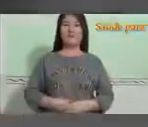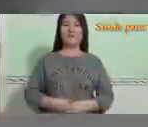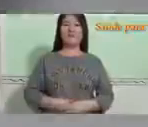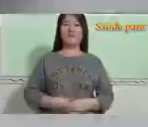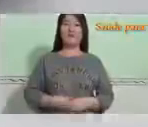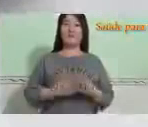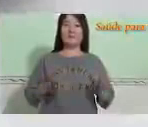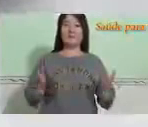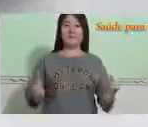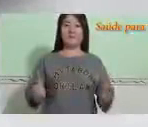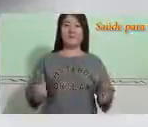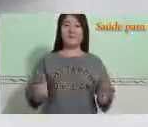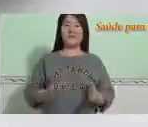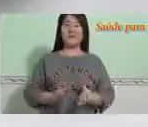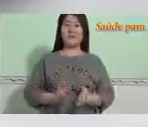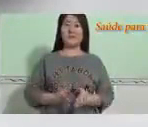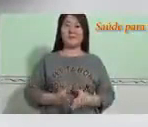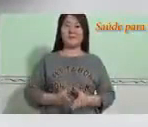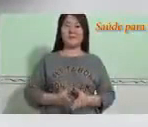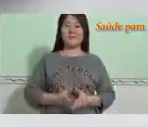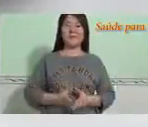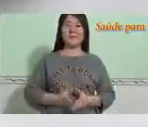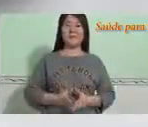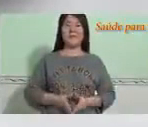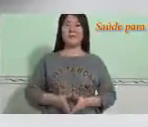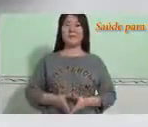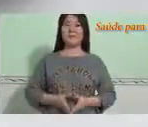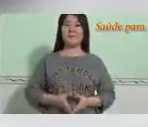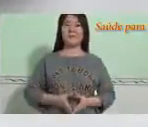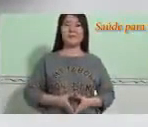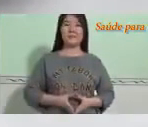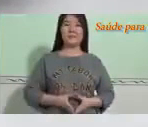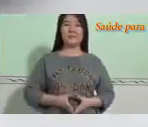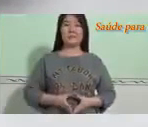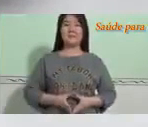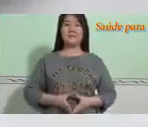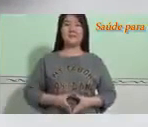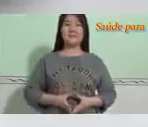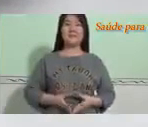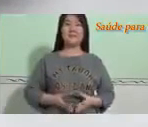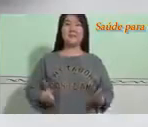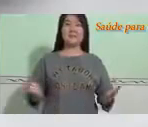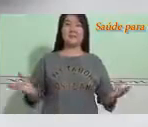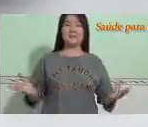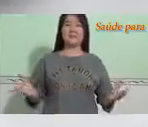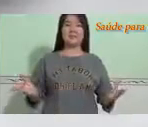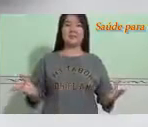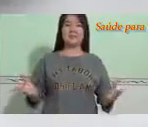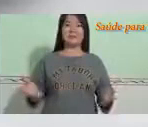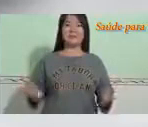retirar o coágulo do pulmão e permitir que o sangue volte a passar livremente.